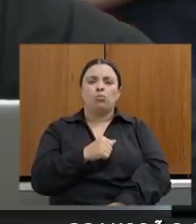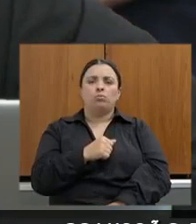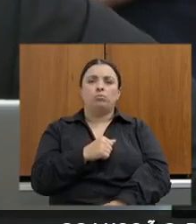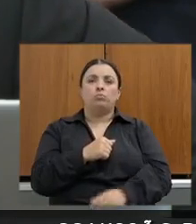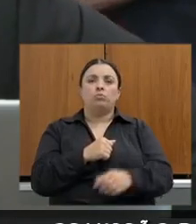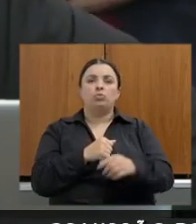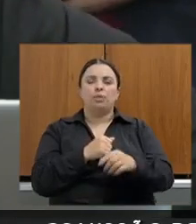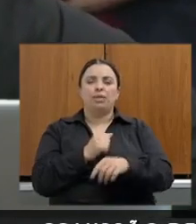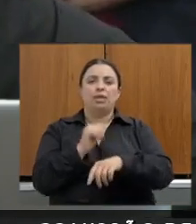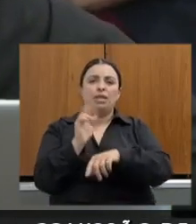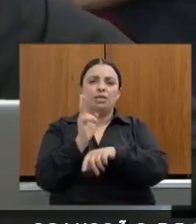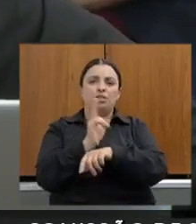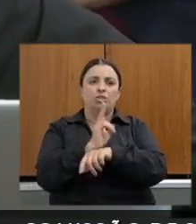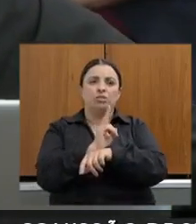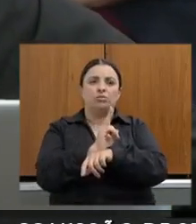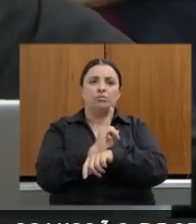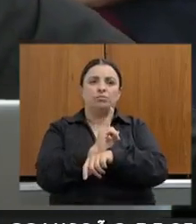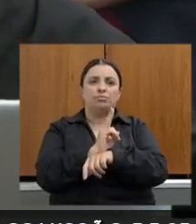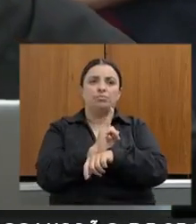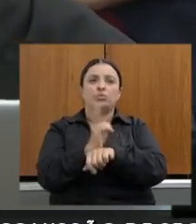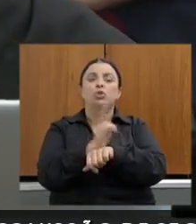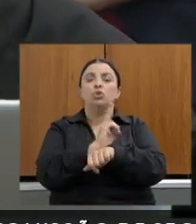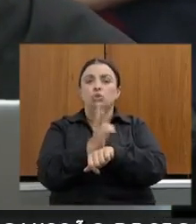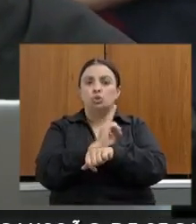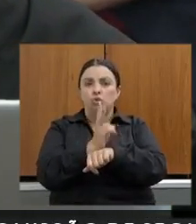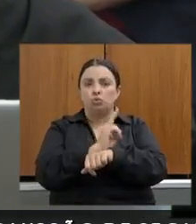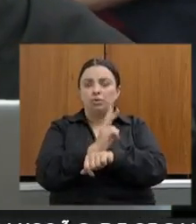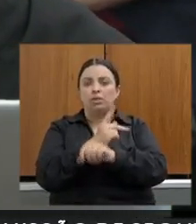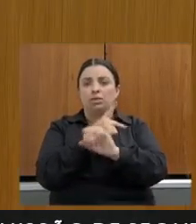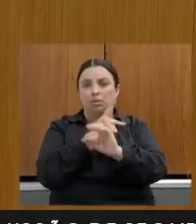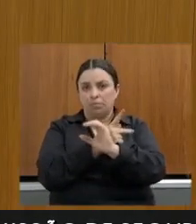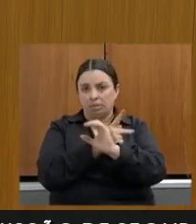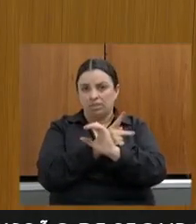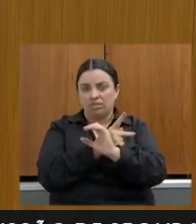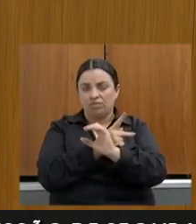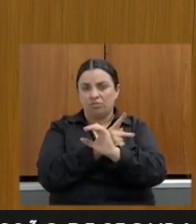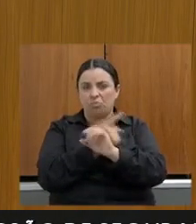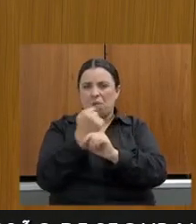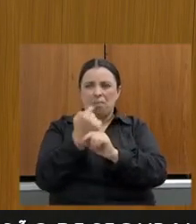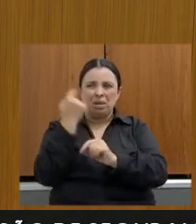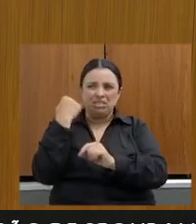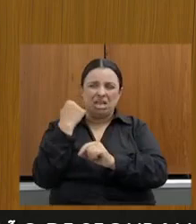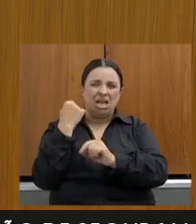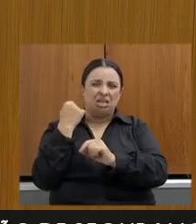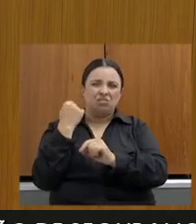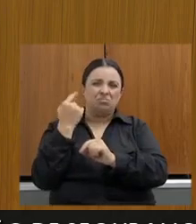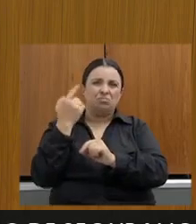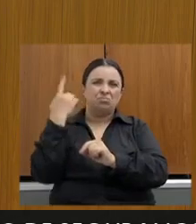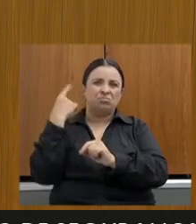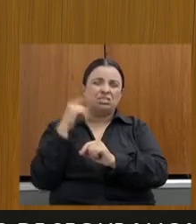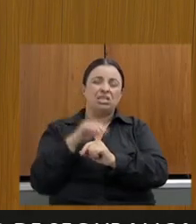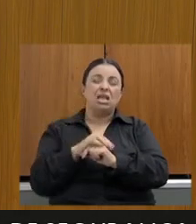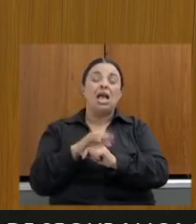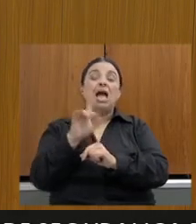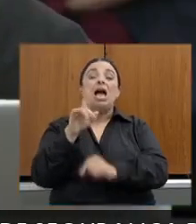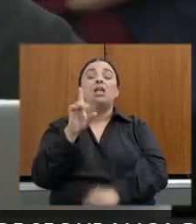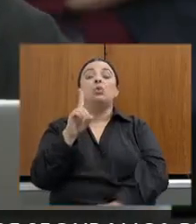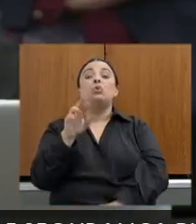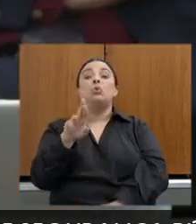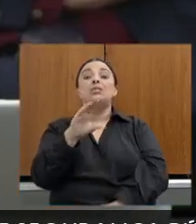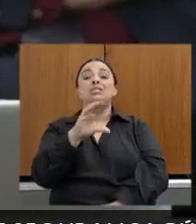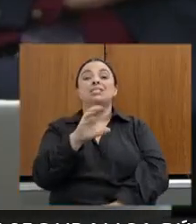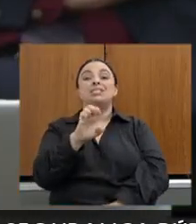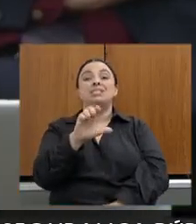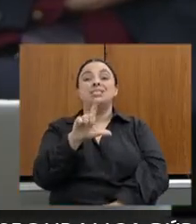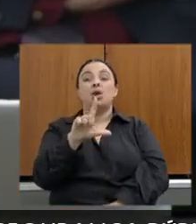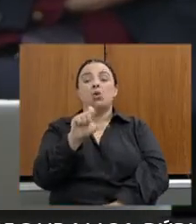época dotado de uma Leite Eu mesmo não do do do legado eu consigo lembrar muito Celso Ávila Doutor Celso